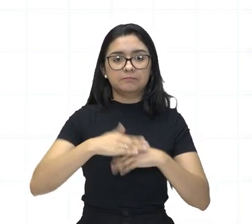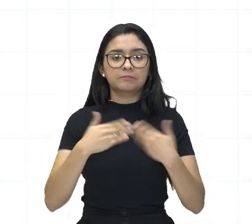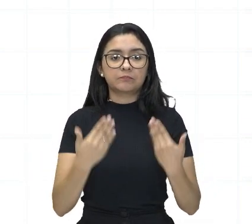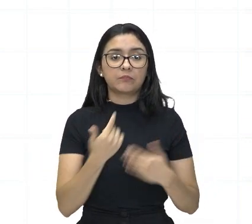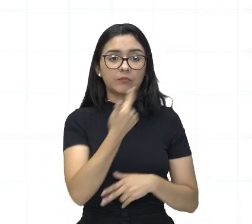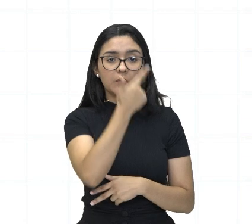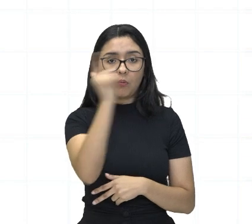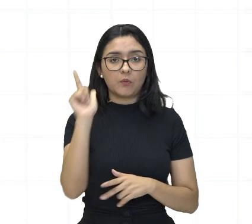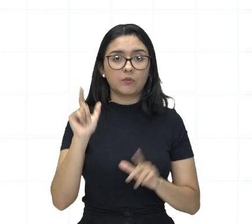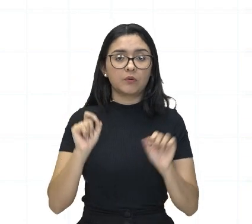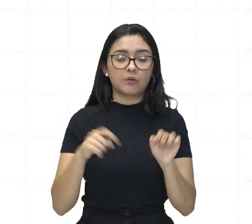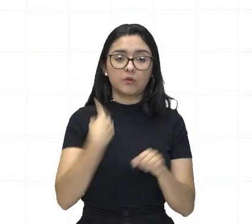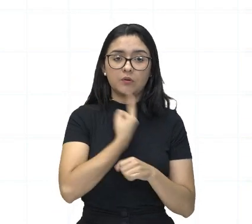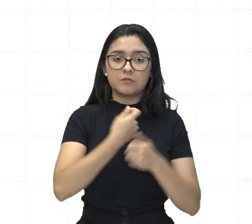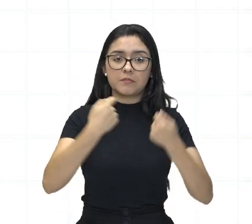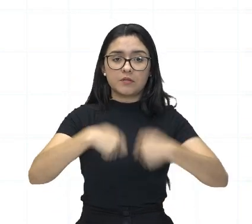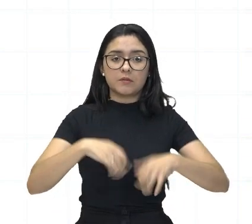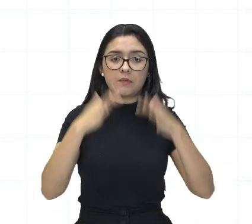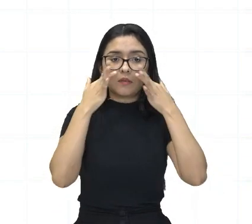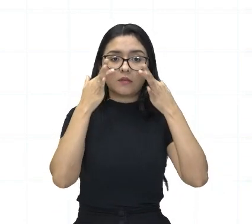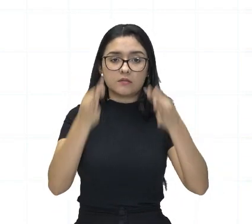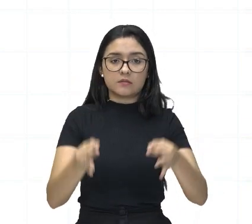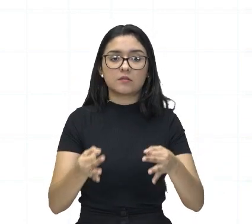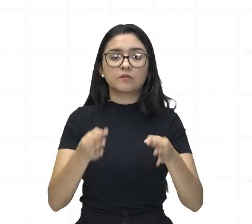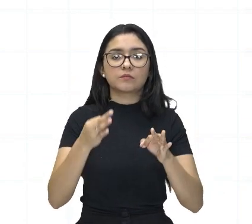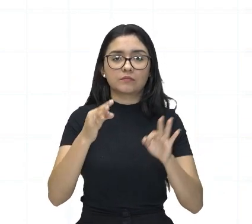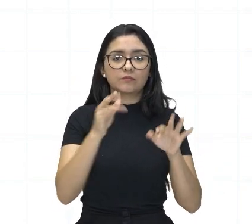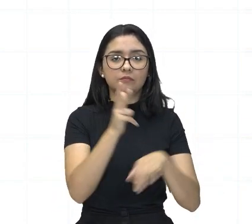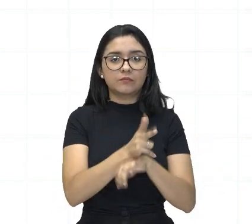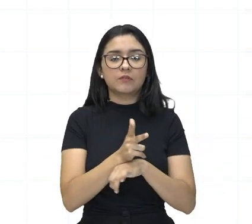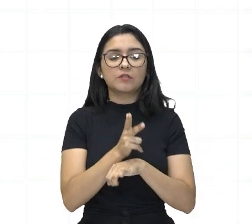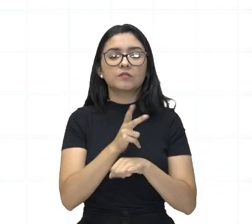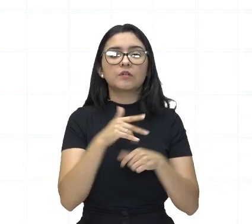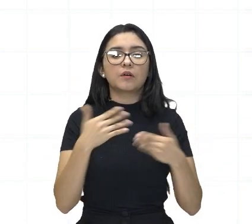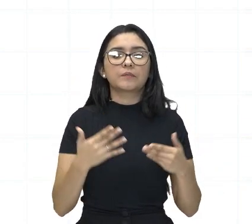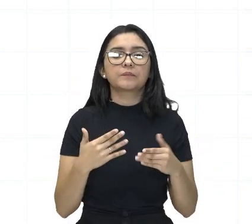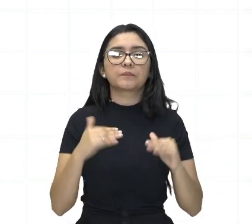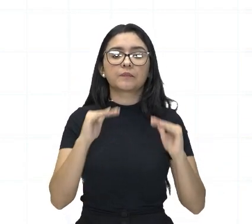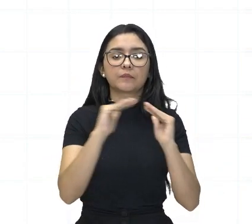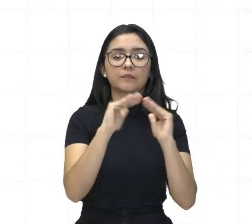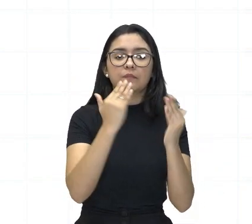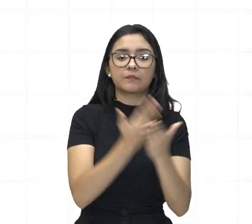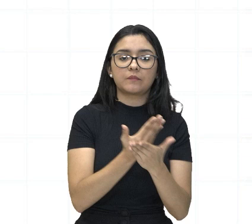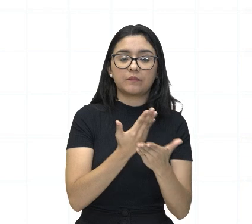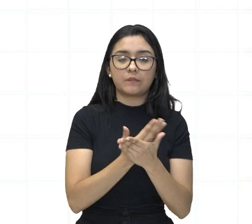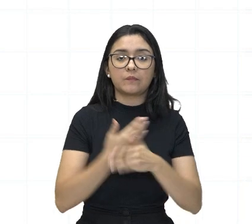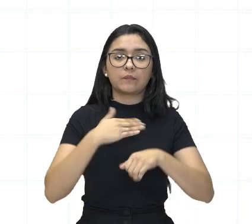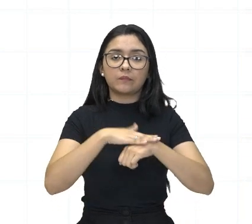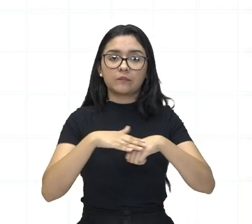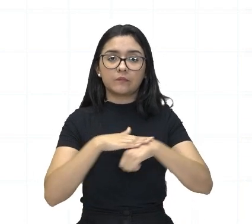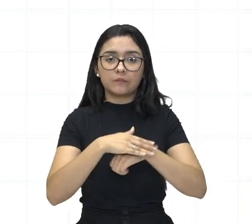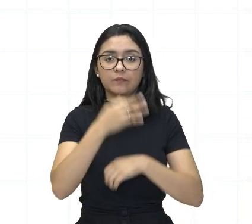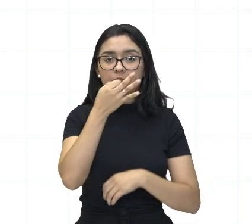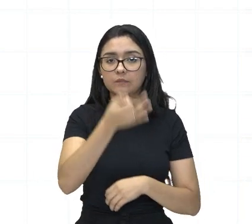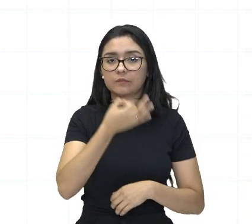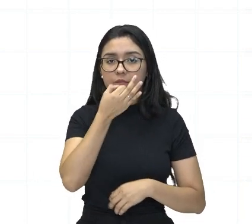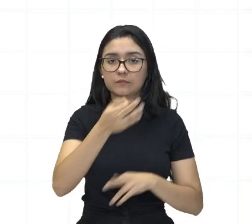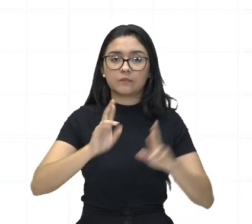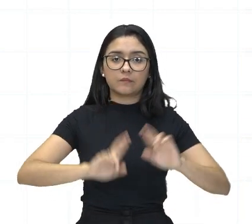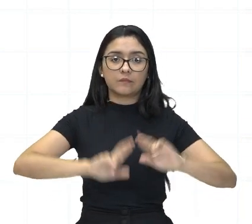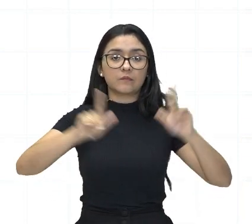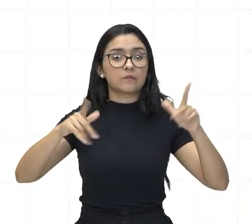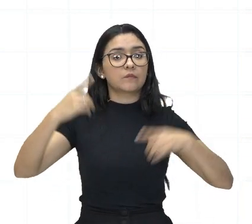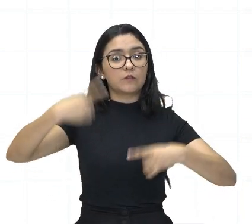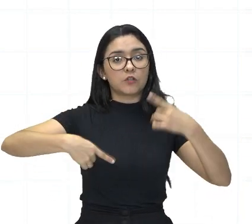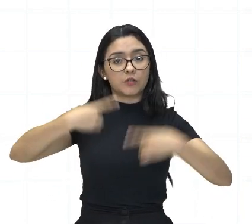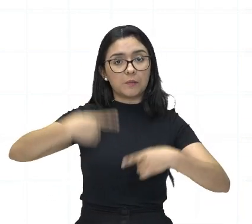nós temos que observar é sobre a conversa argumentativa. Na escola, a conversa argumentativa se difere de um